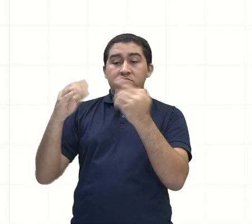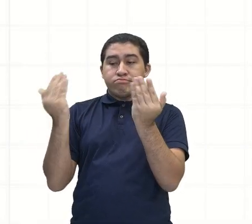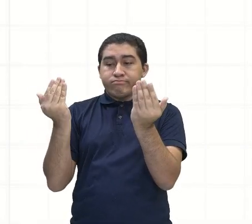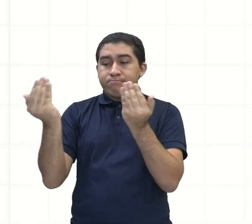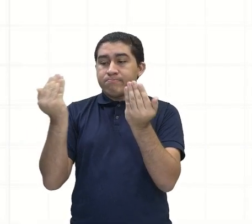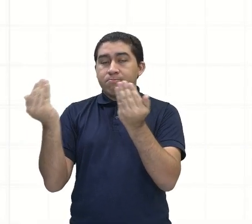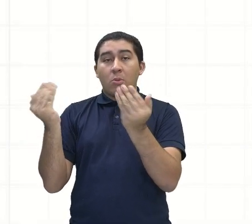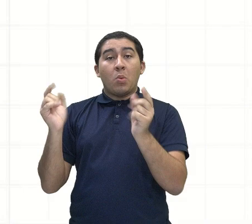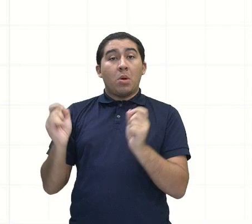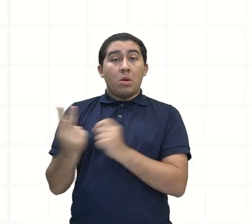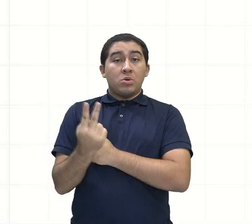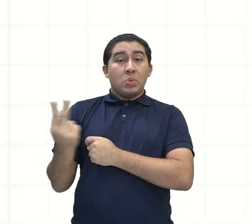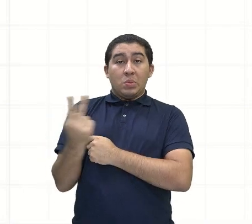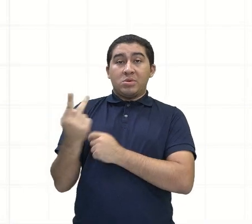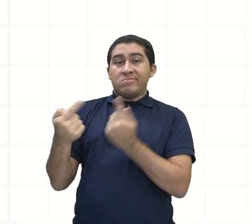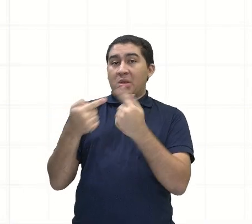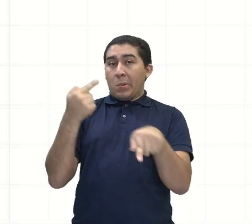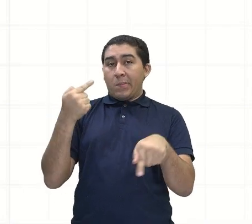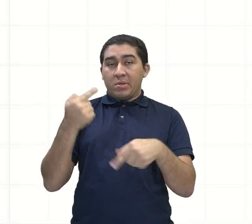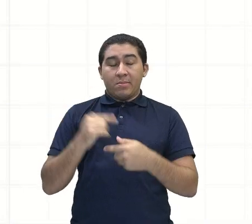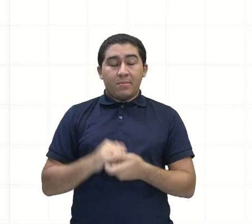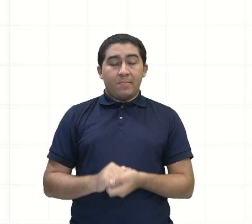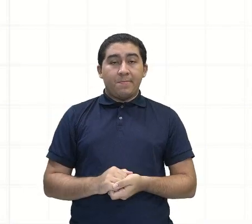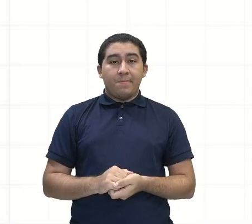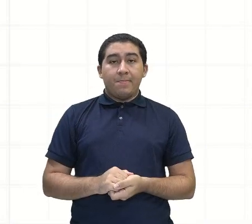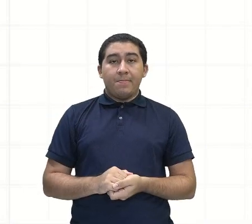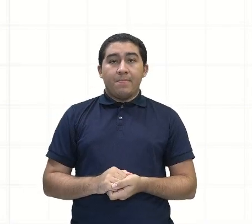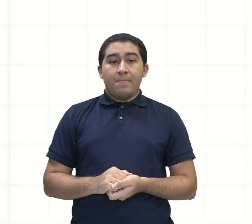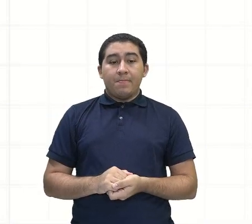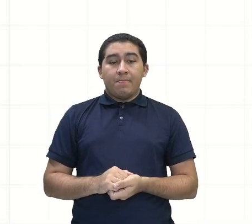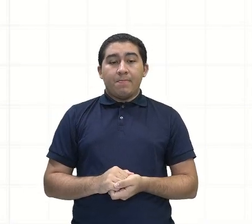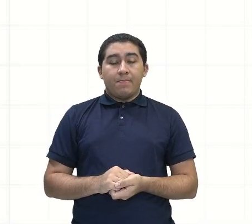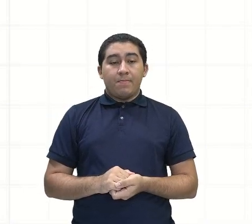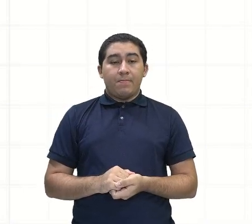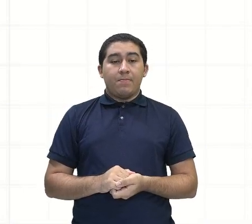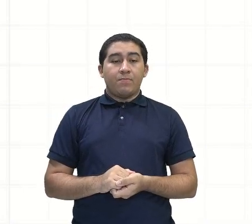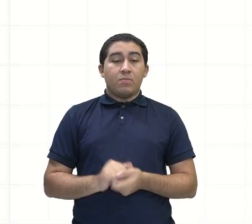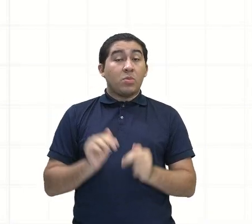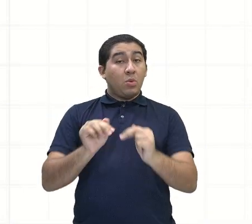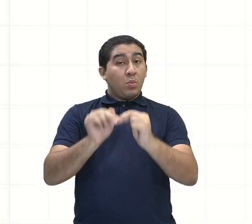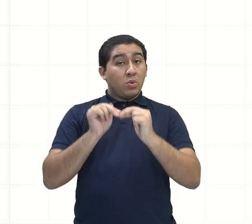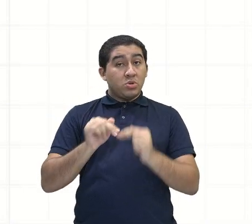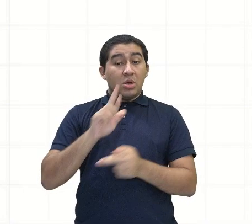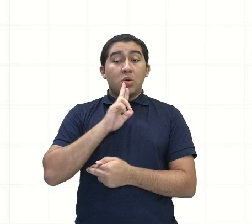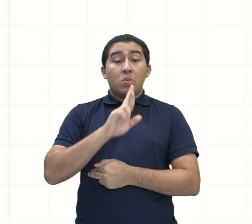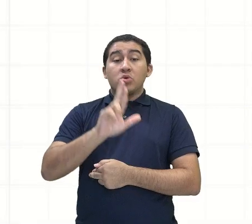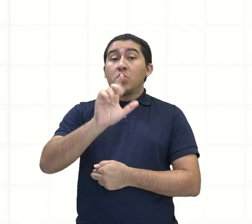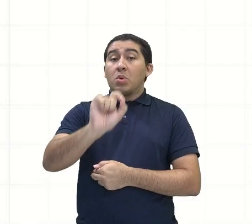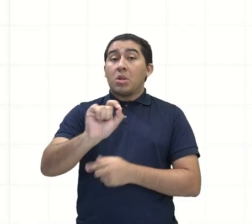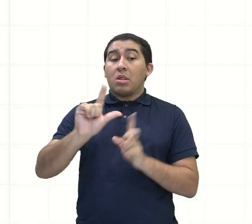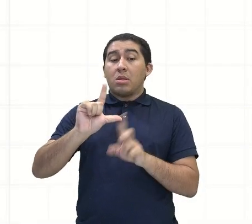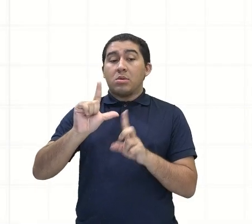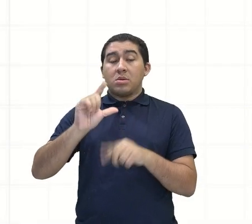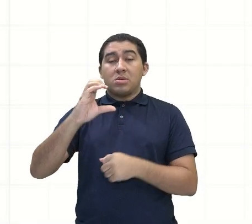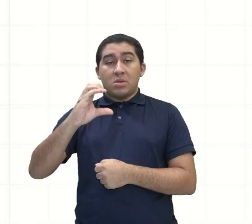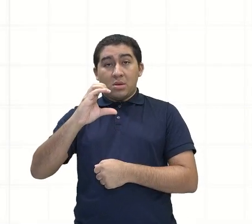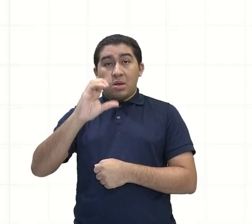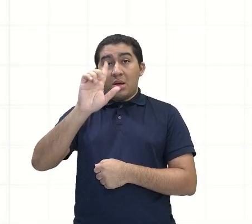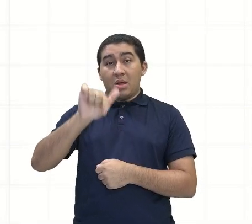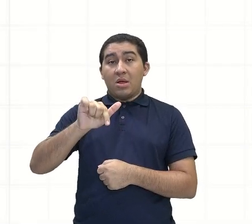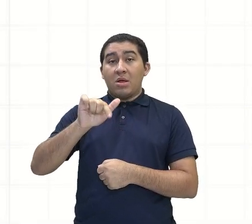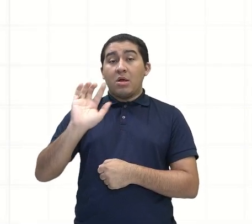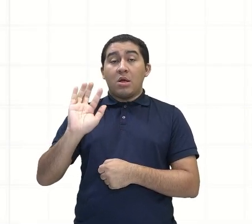essas frações, elas não são equivalentes, tá? Então, nesse caso aqui, ó, a letra C